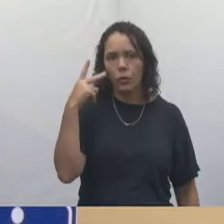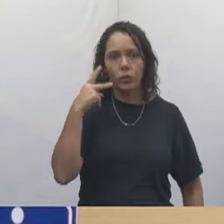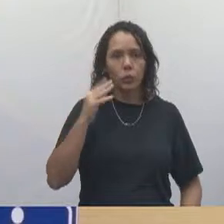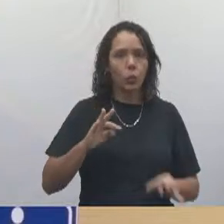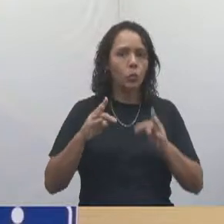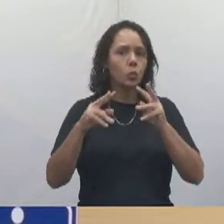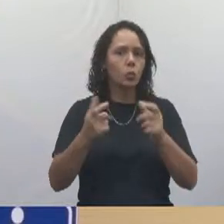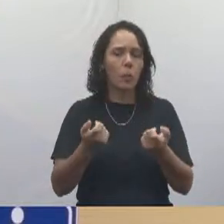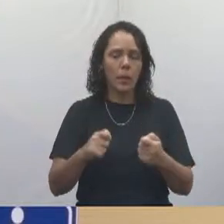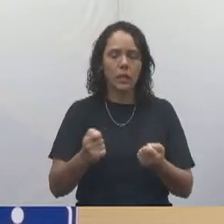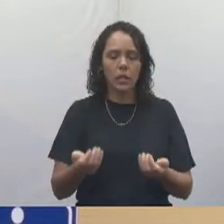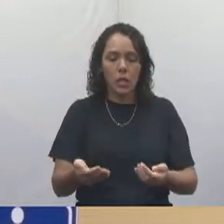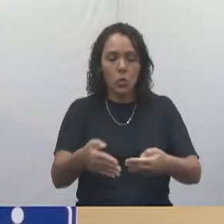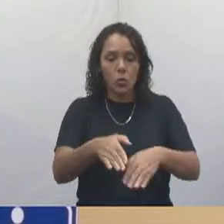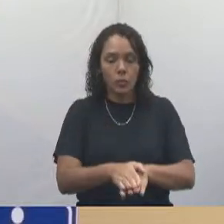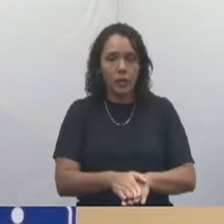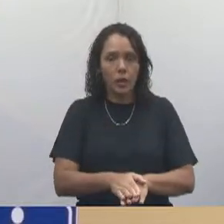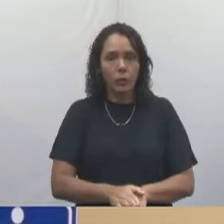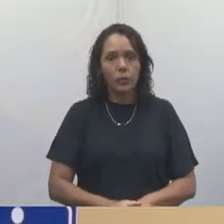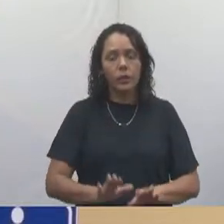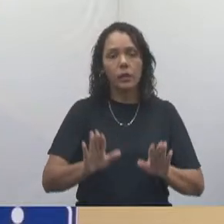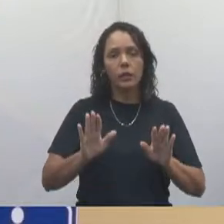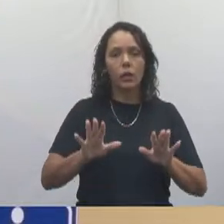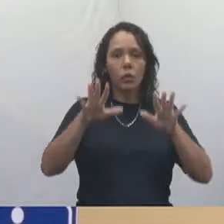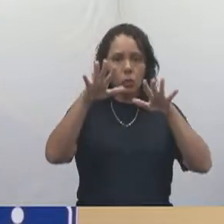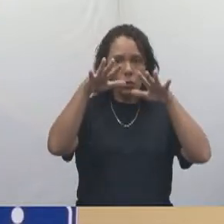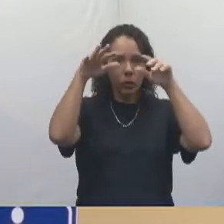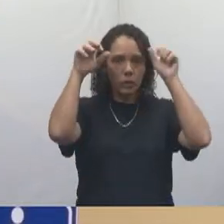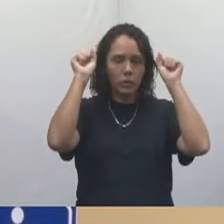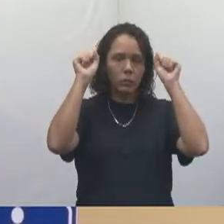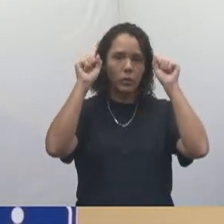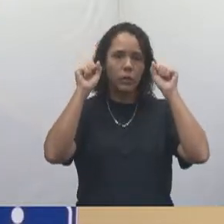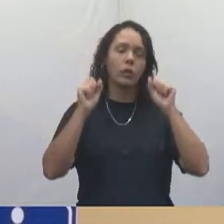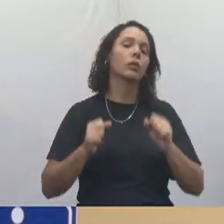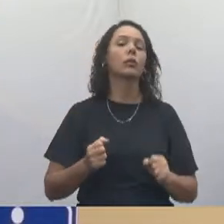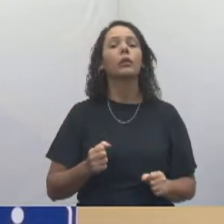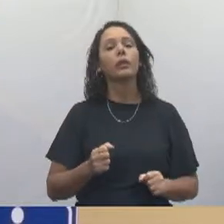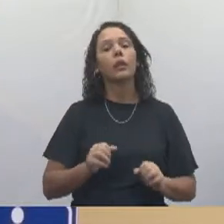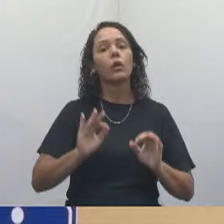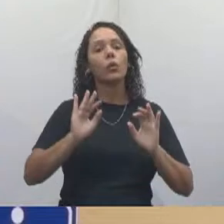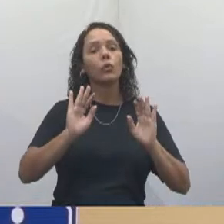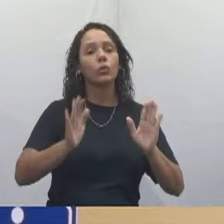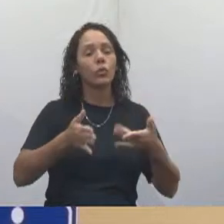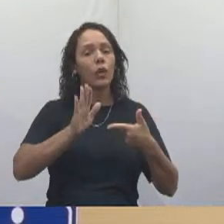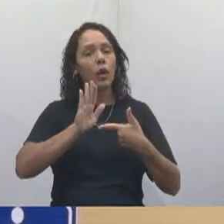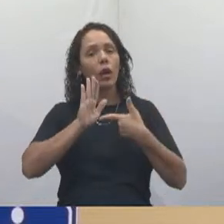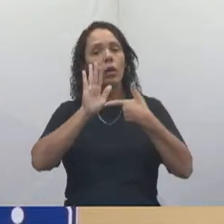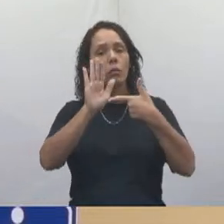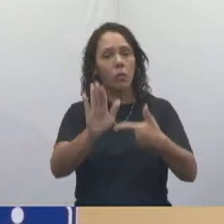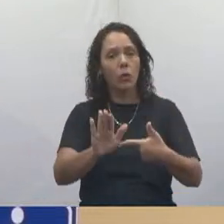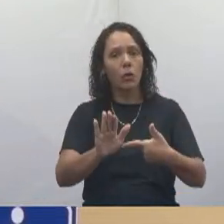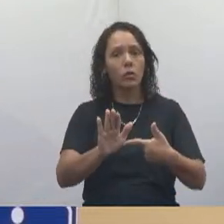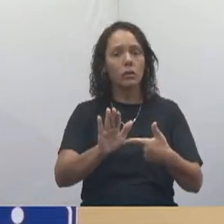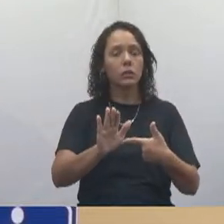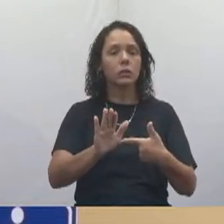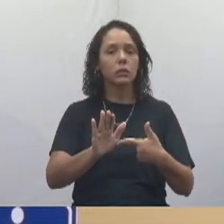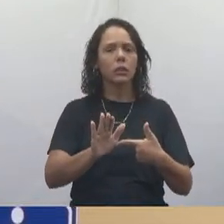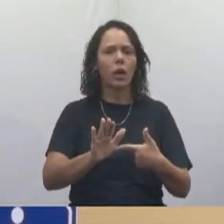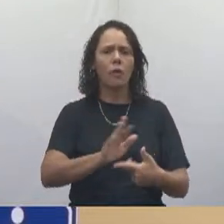Então, o Tribunal de Contas, no seu parecer prévio, ele já aponta uma série